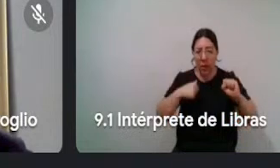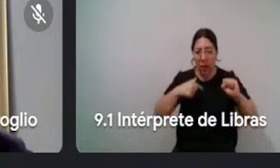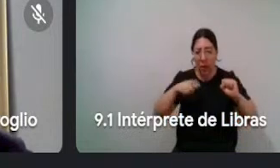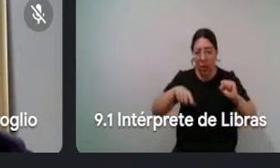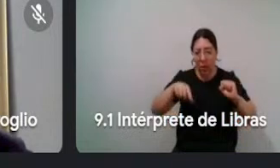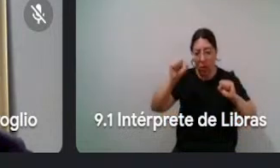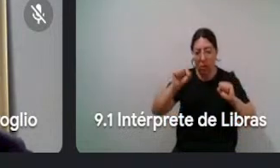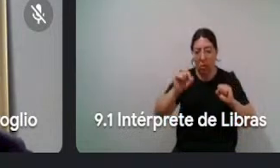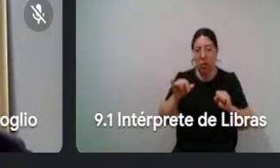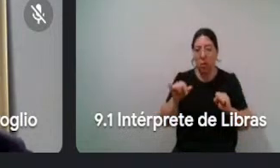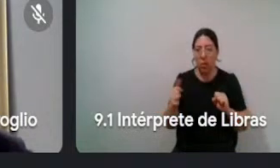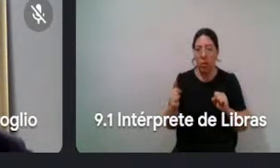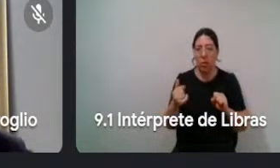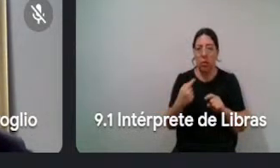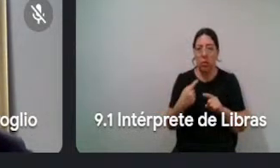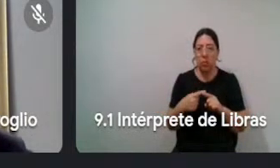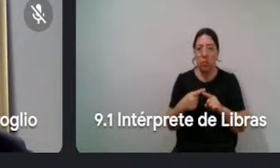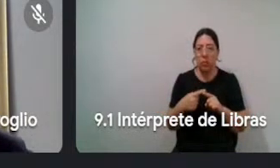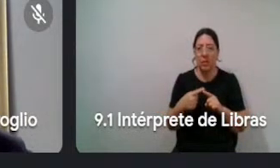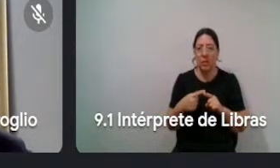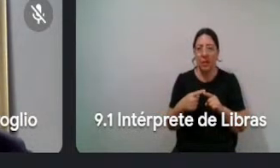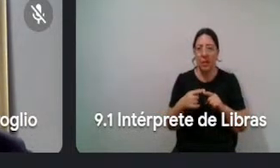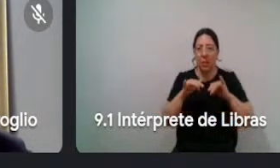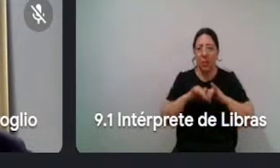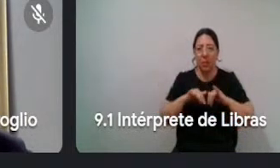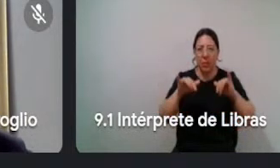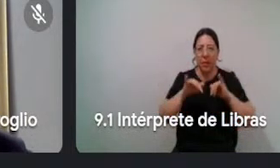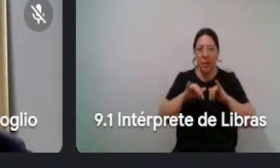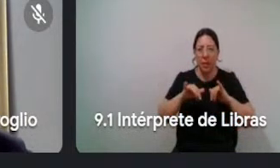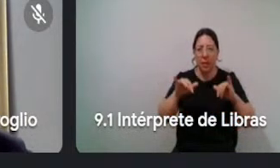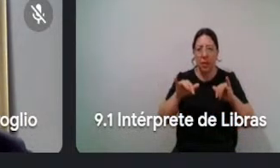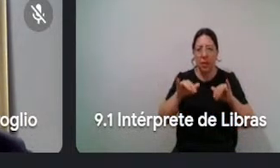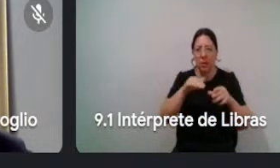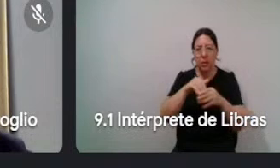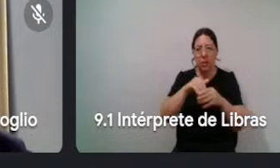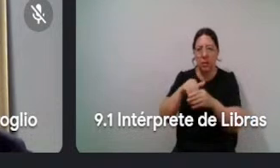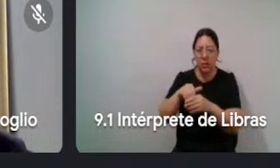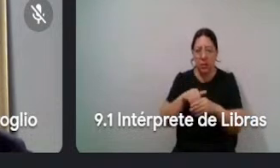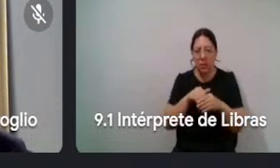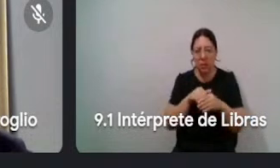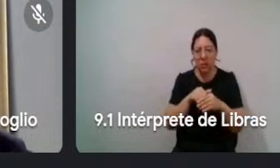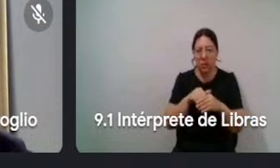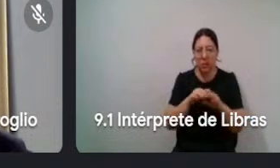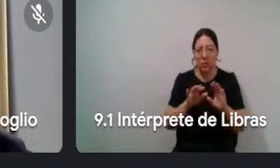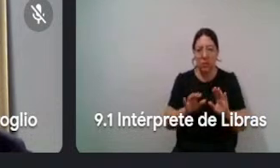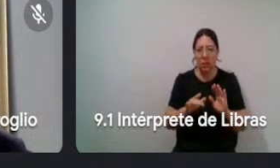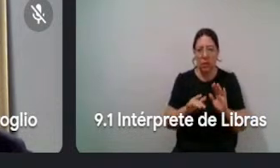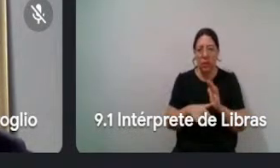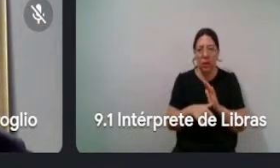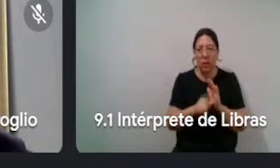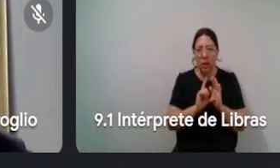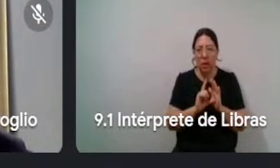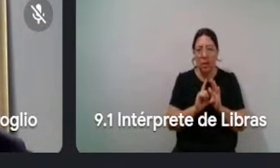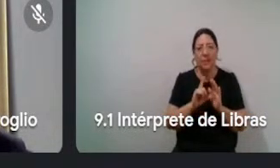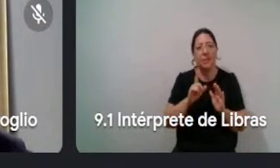eu entendo assim, que a propaganda eleitoral fora de época também é passível de controle, né? E tem que ter esse